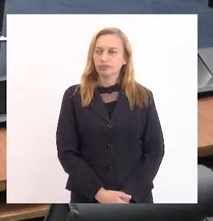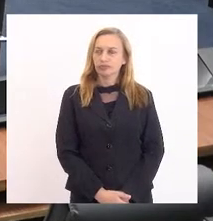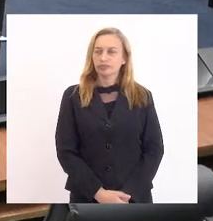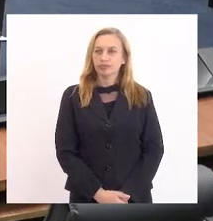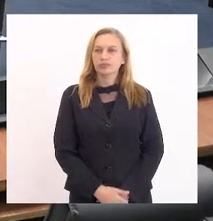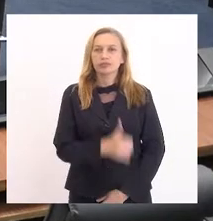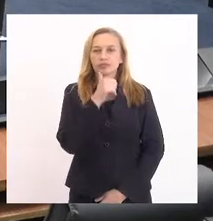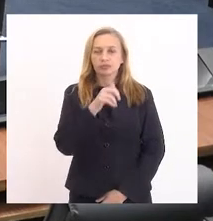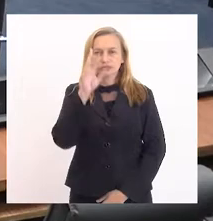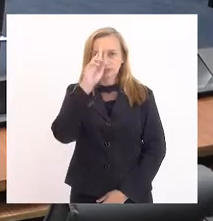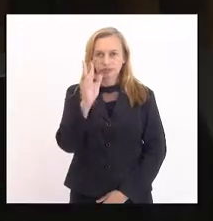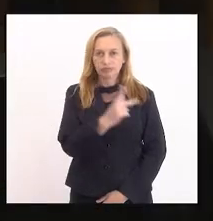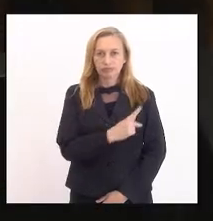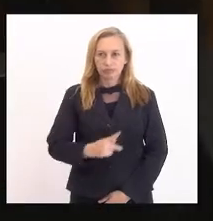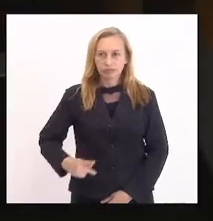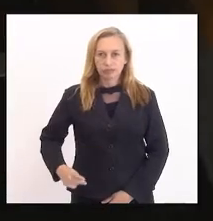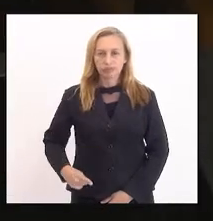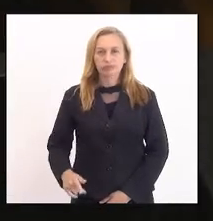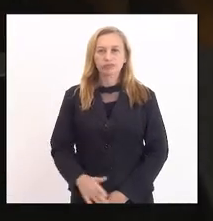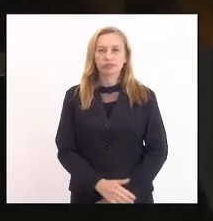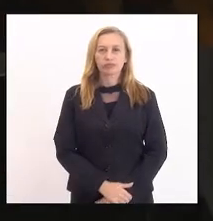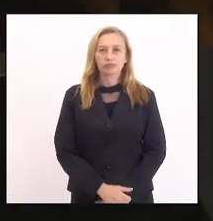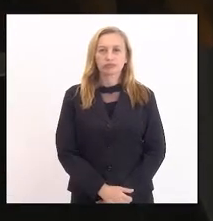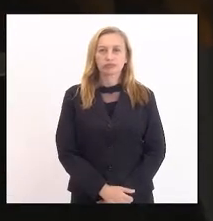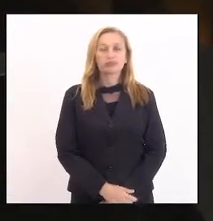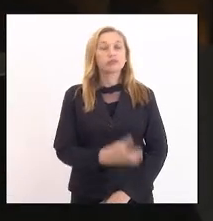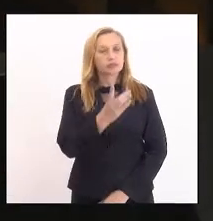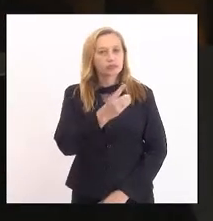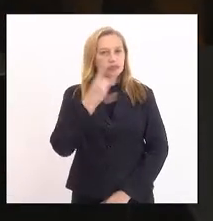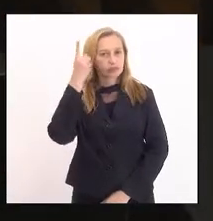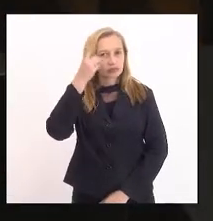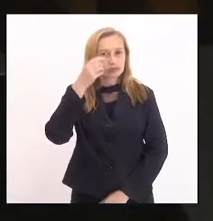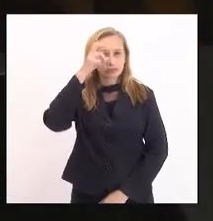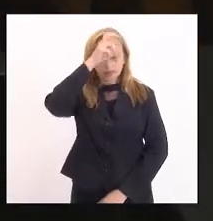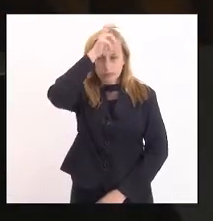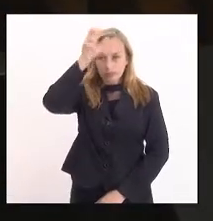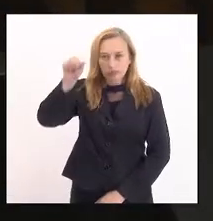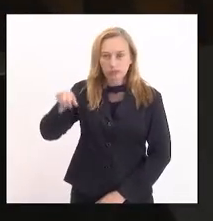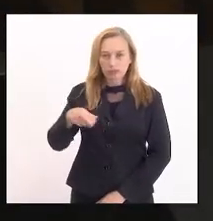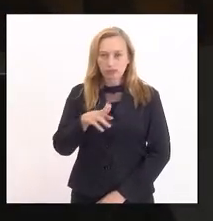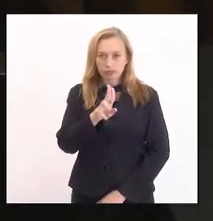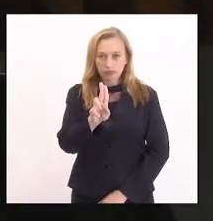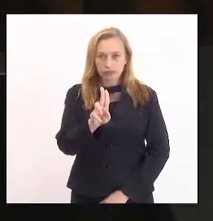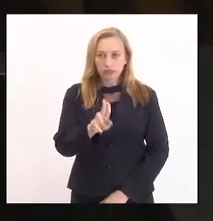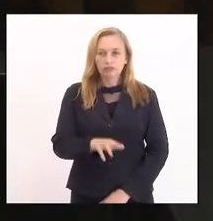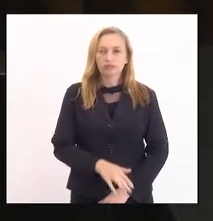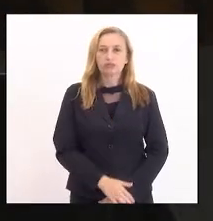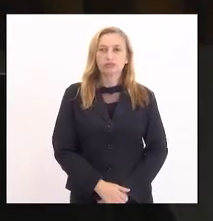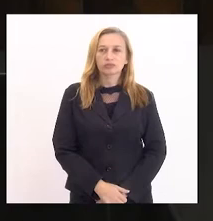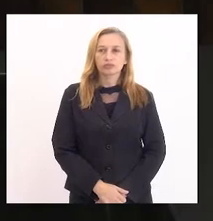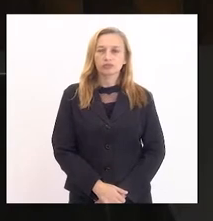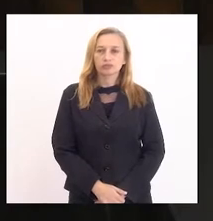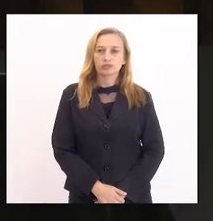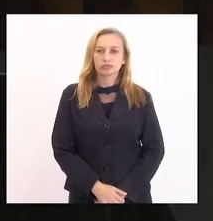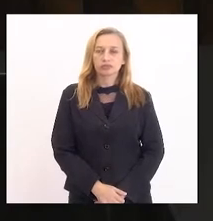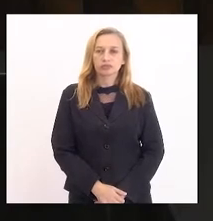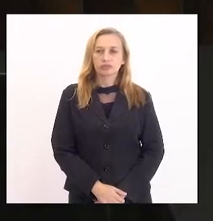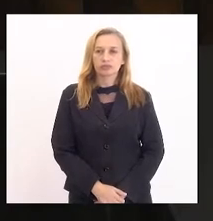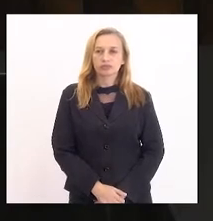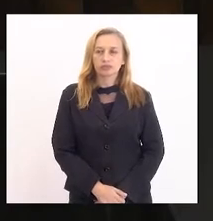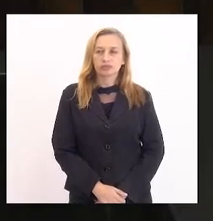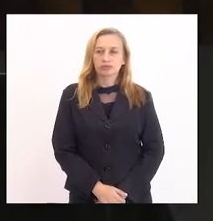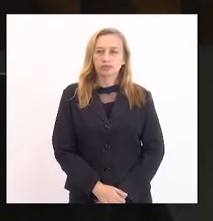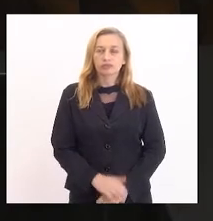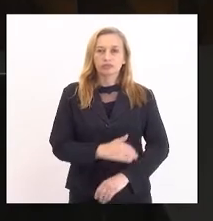Senhora Presidente, Deputada Tia Ju, Senhoras e senhores